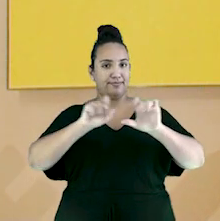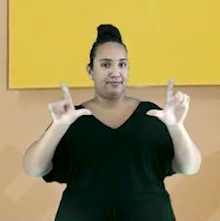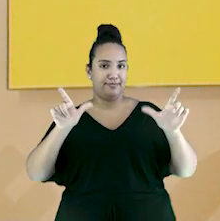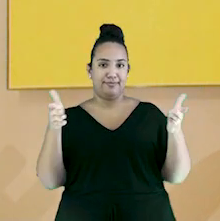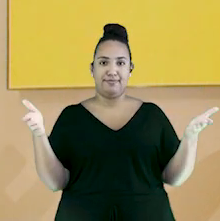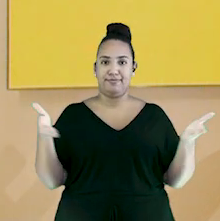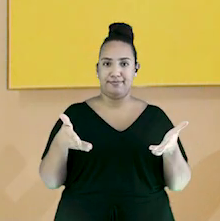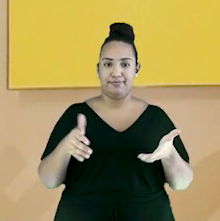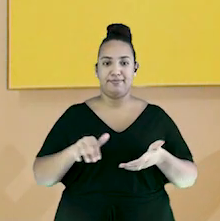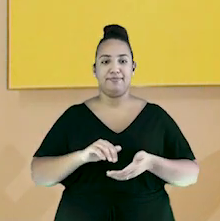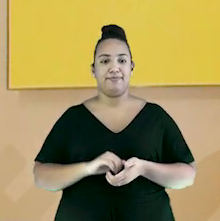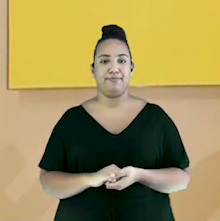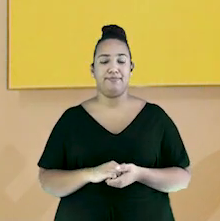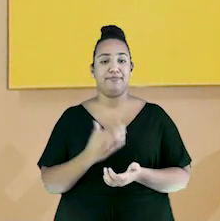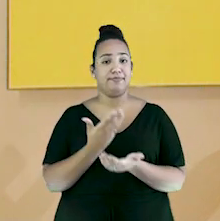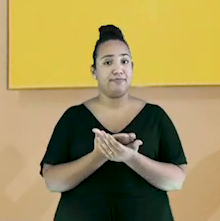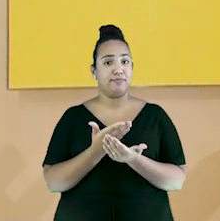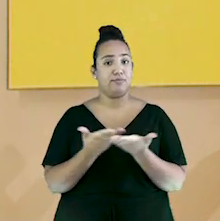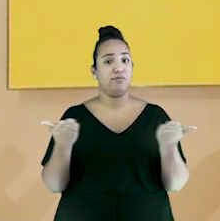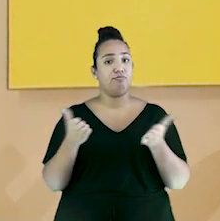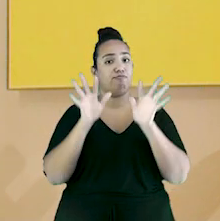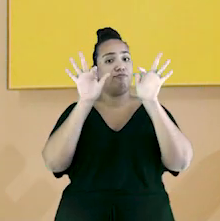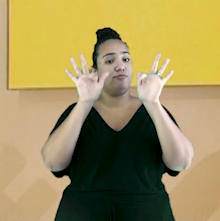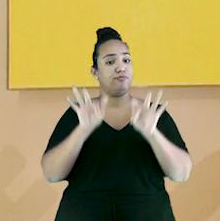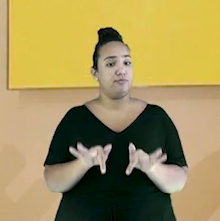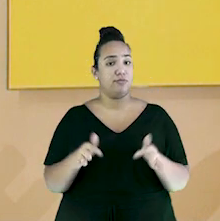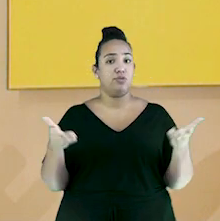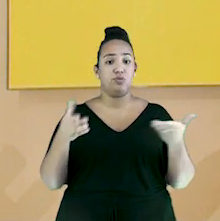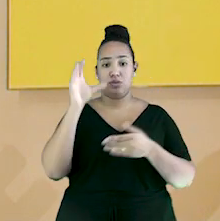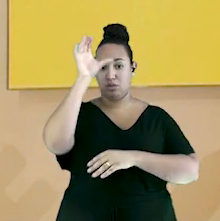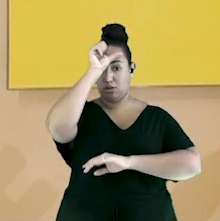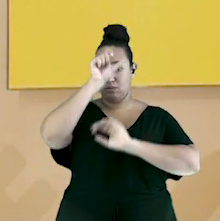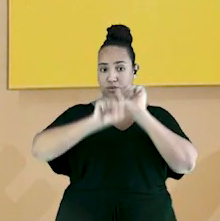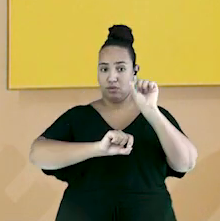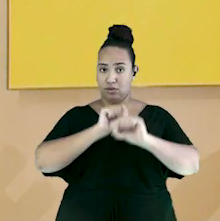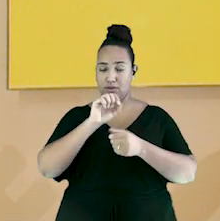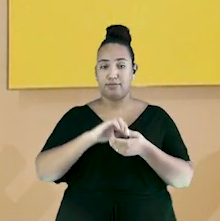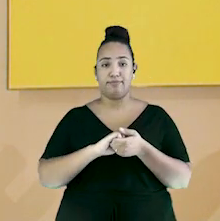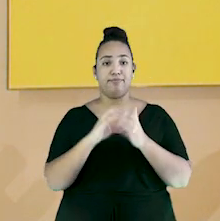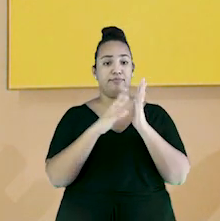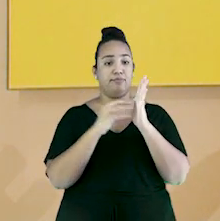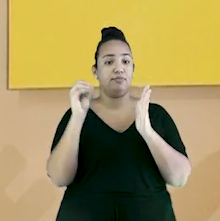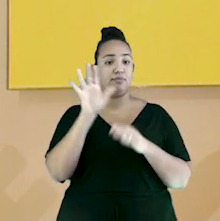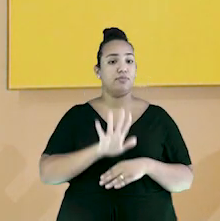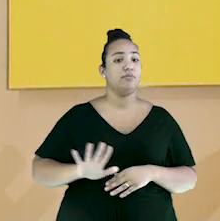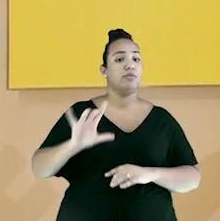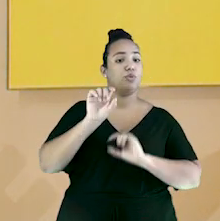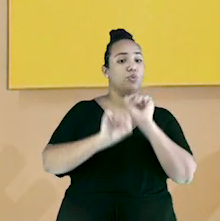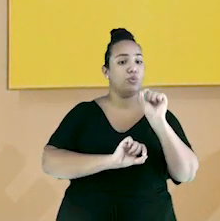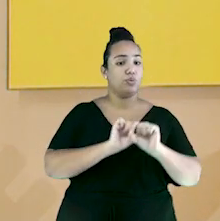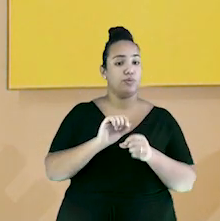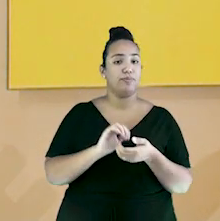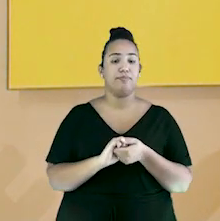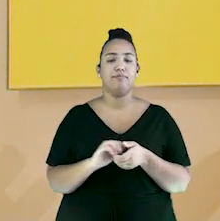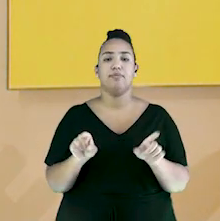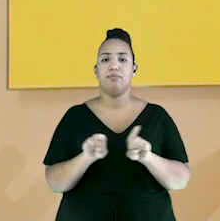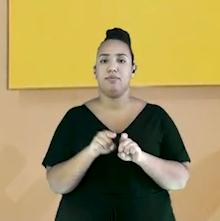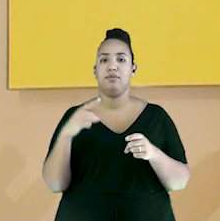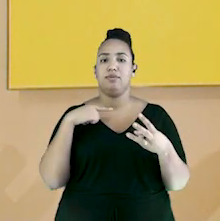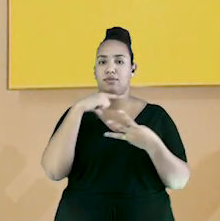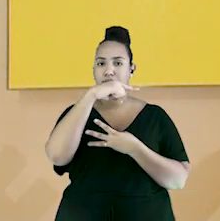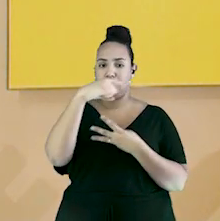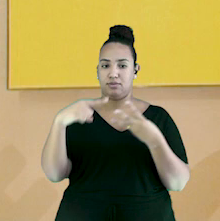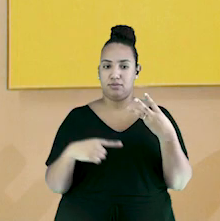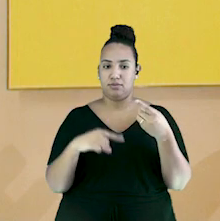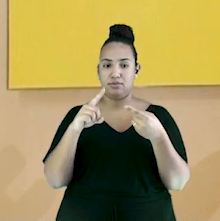Code que aparece aí na sua tela. Nossa aula está acabando e nela aprendemos o que é intertextualidade, 3 tipos